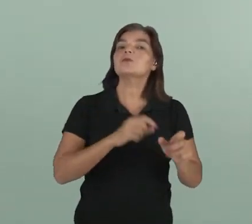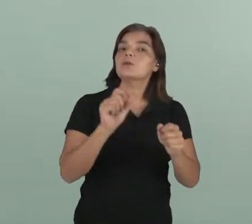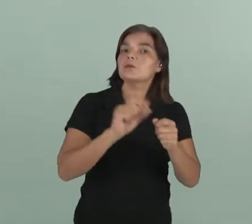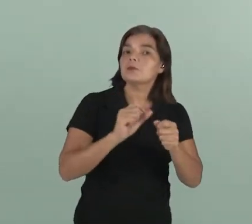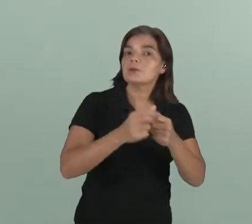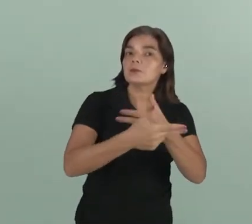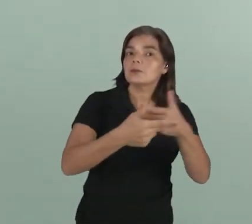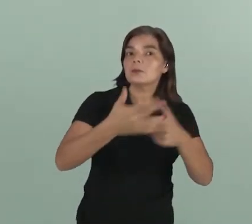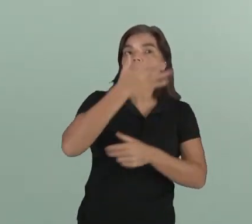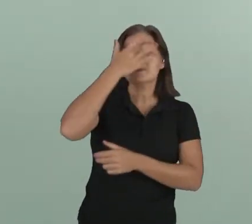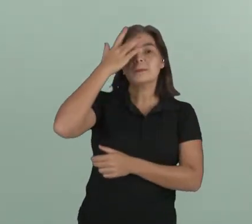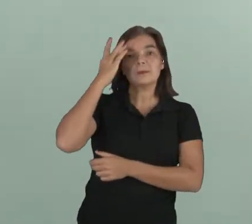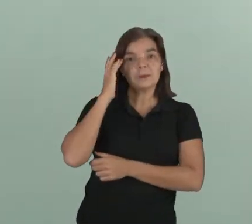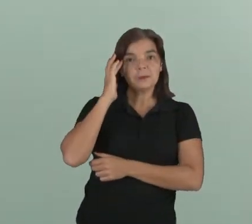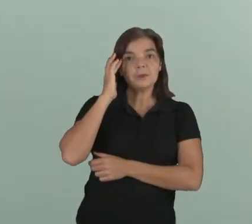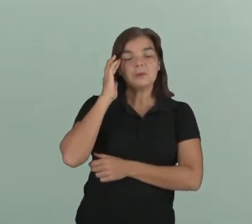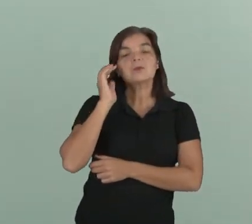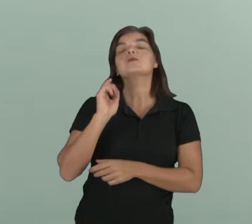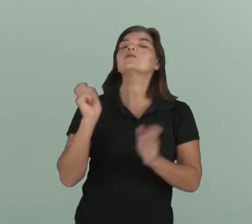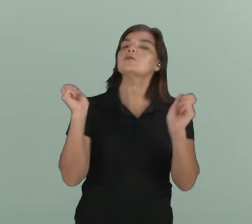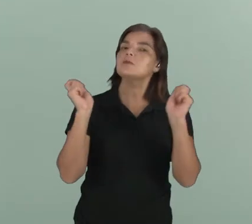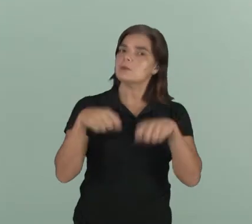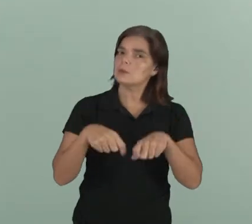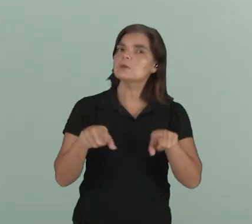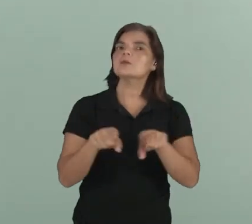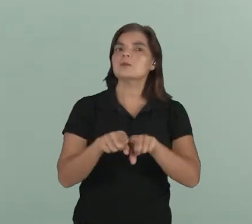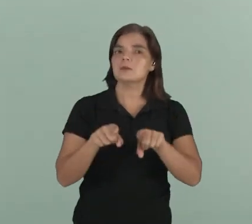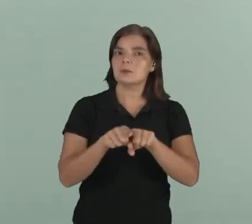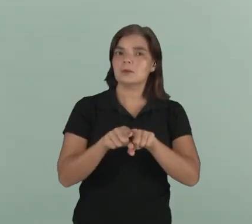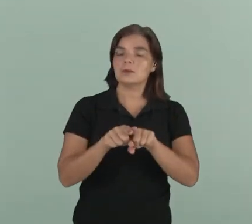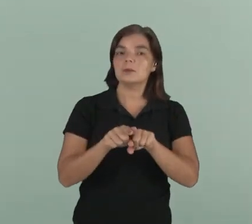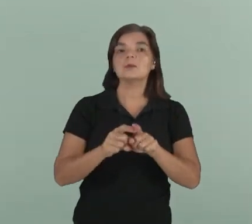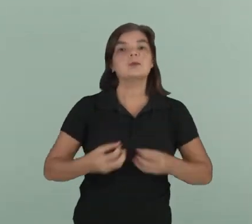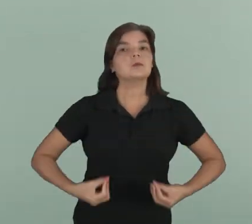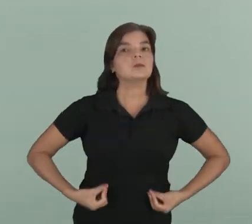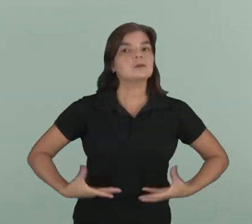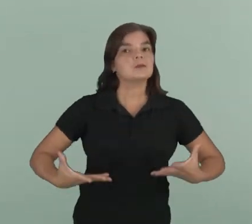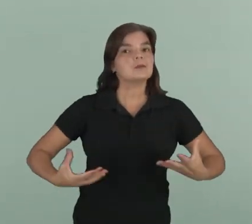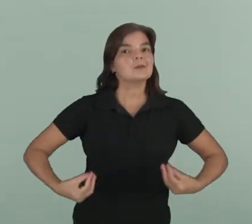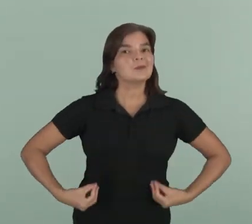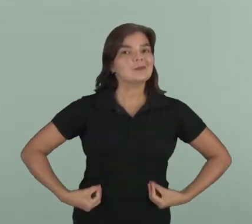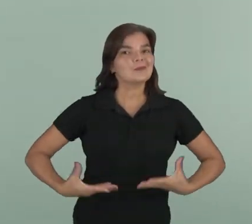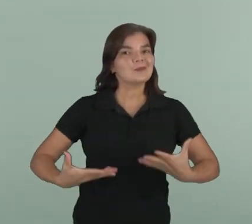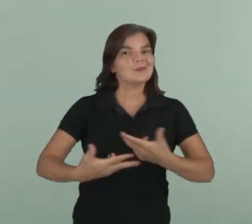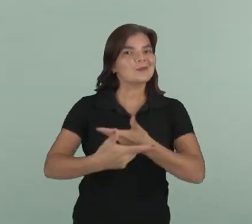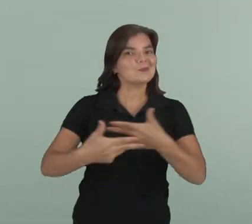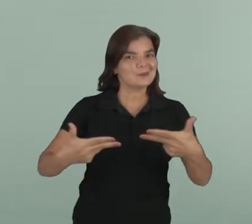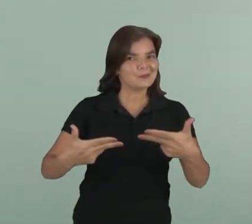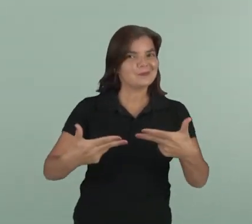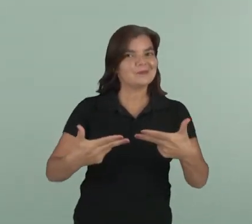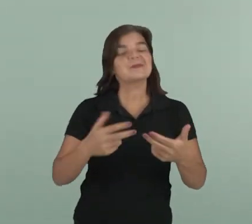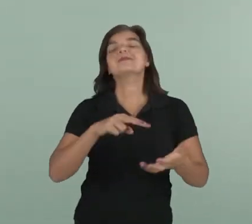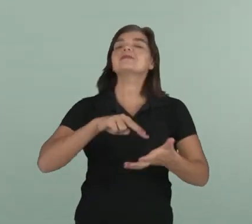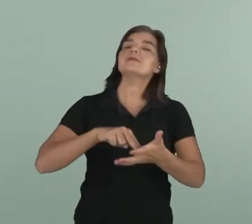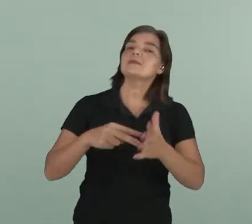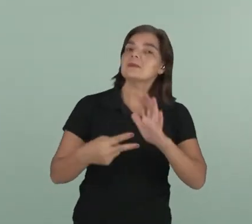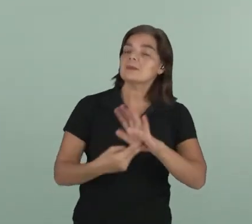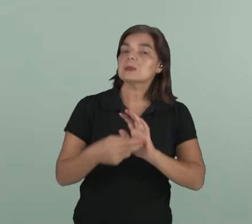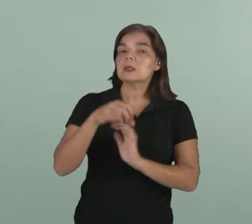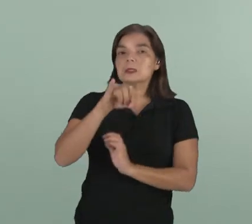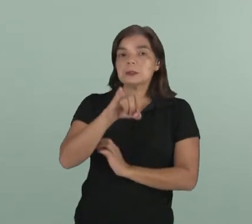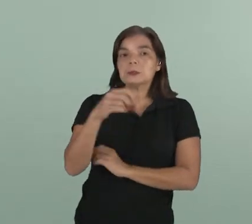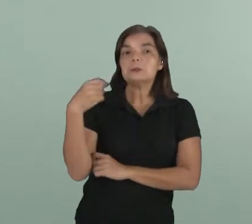produza pessoas que estejam disponíveis a consumir essas mercadorias. Ou seja,